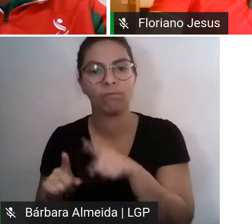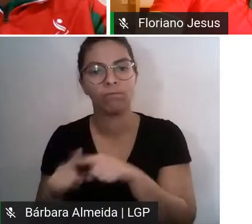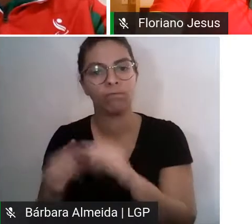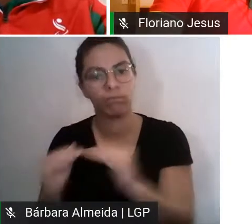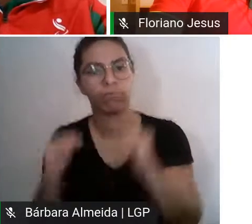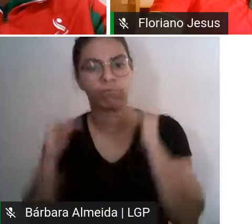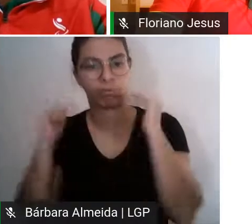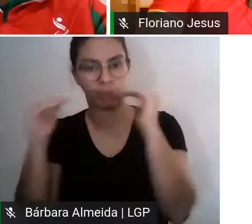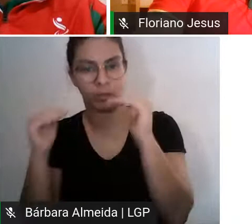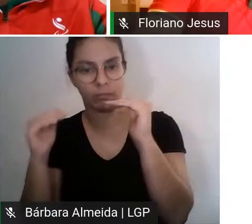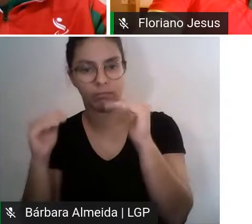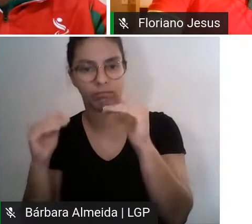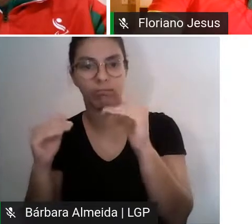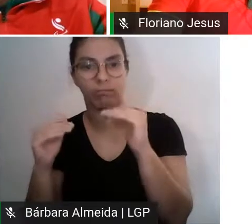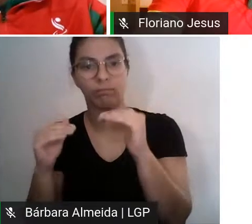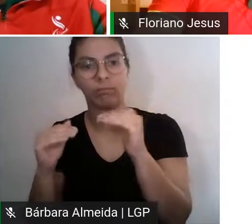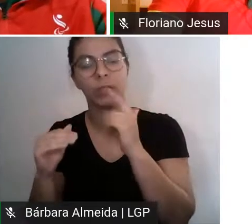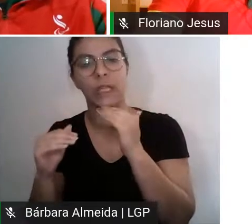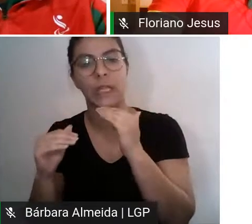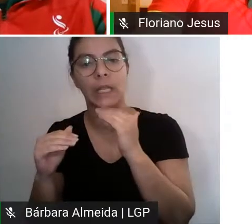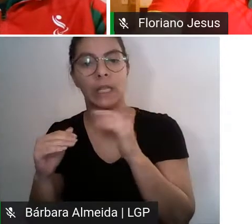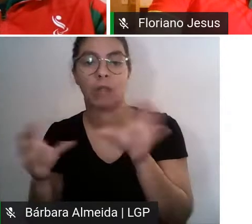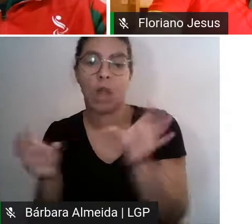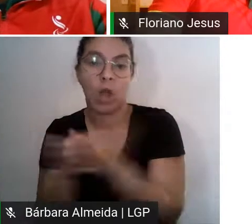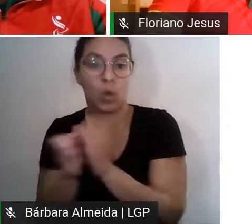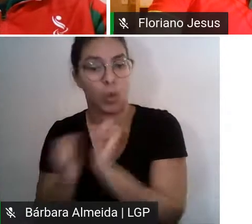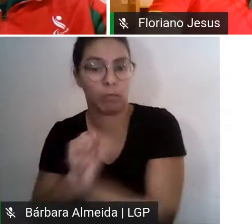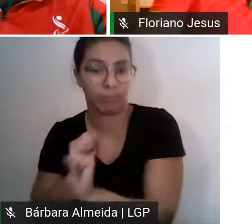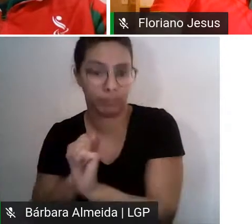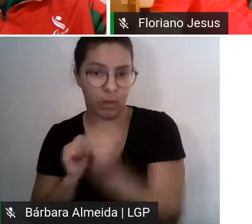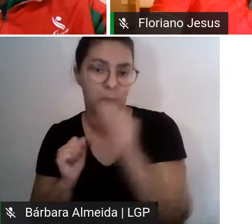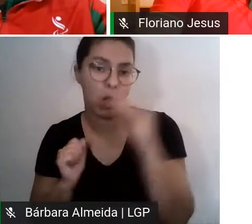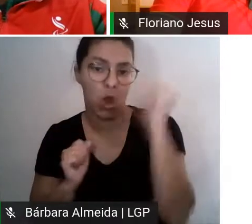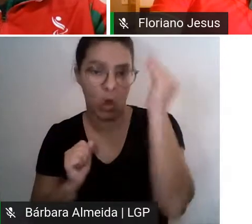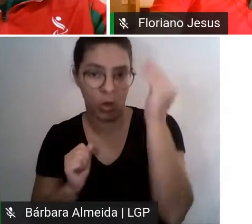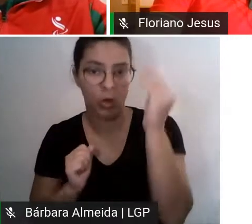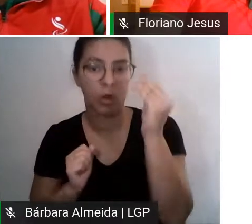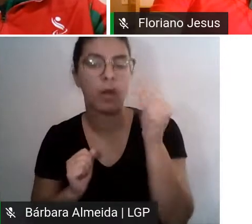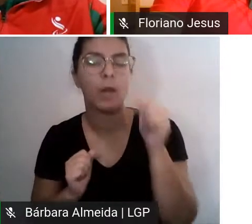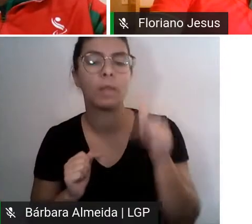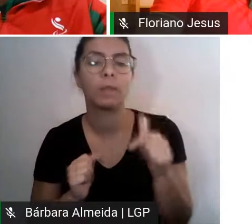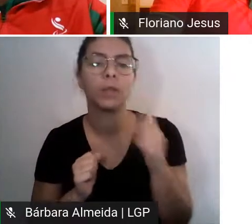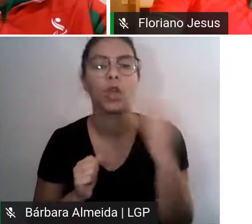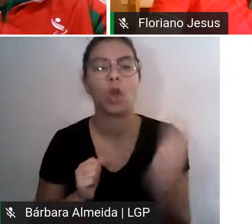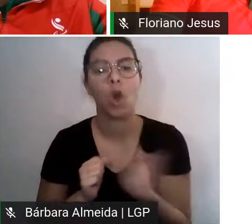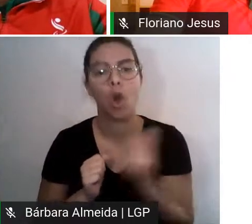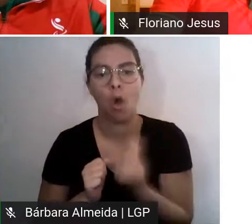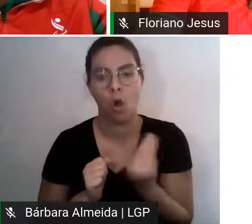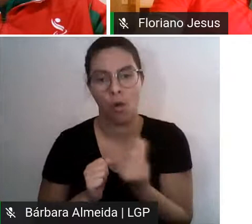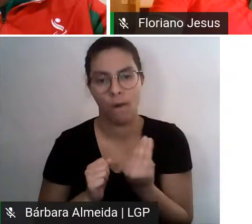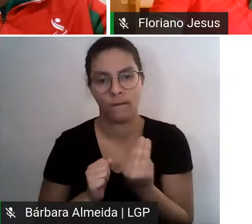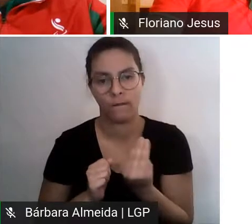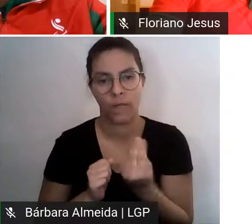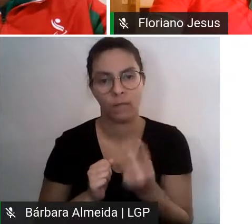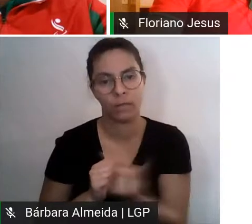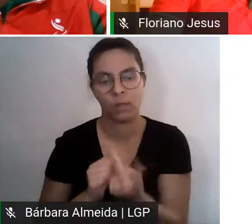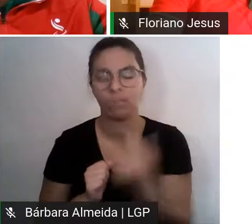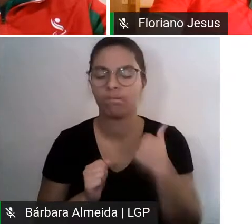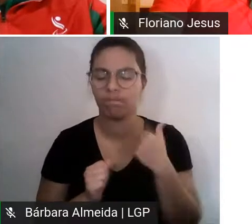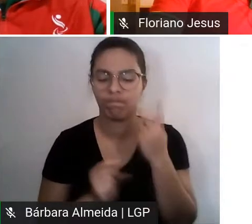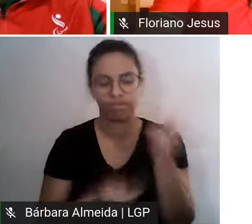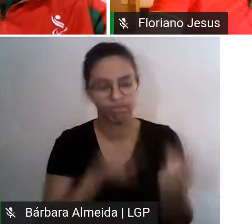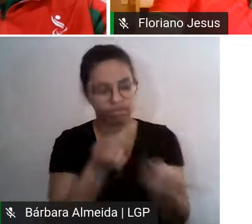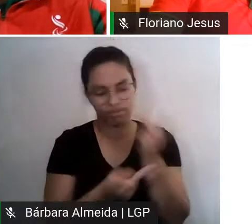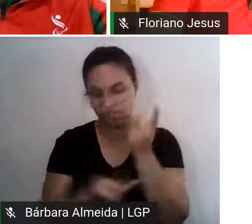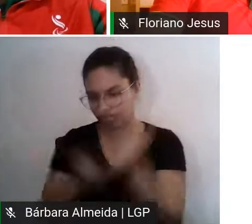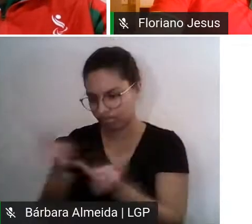melhores atletas da sua categoria. E o facto de serem atletas muito novos permite-nos ver esses objetivos com bons